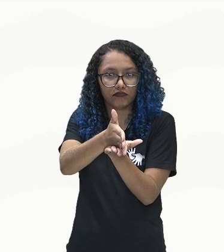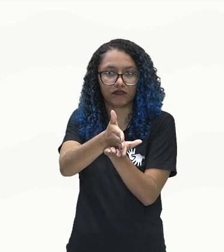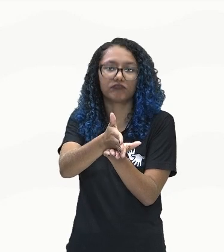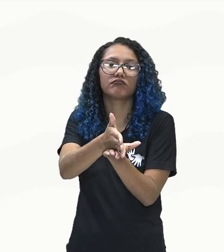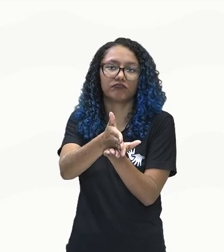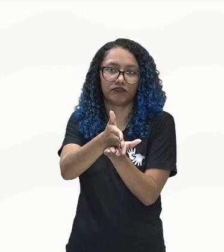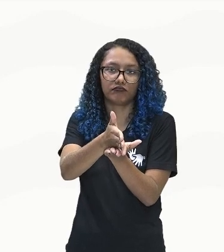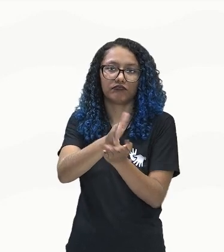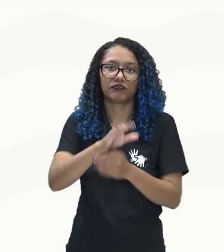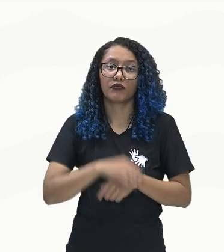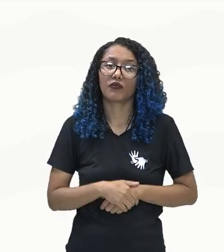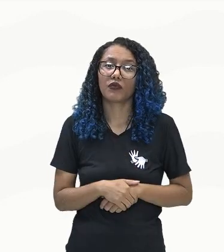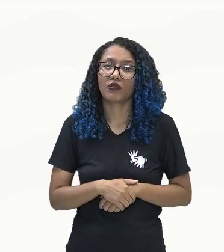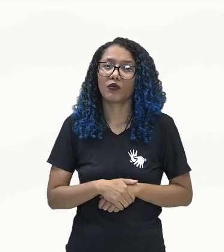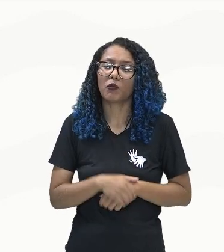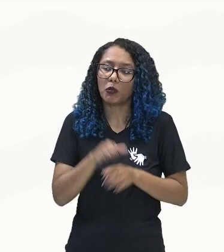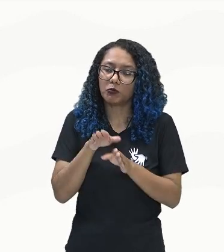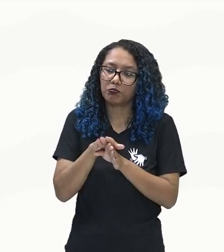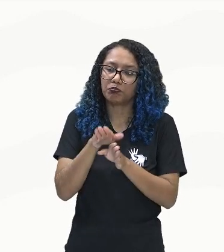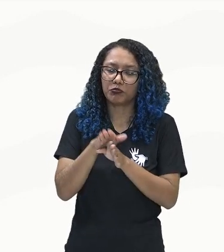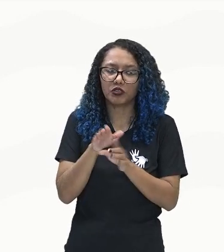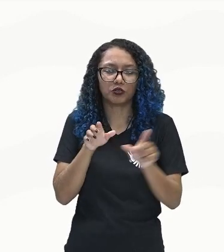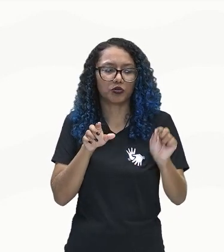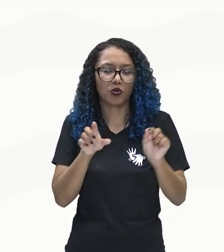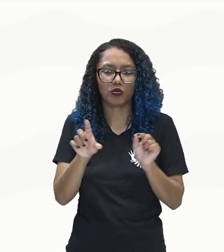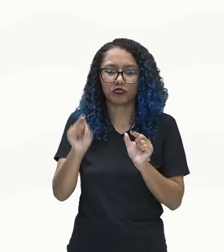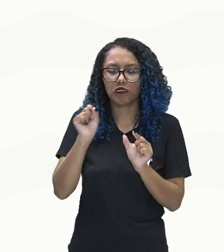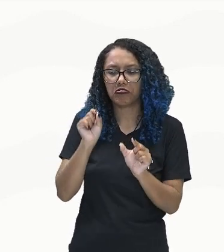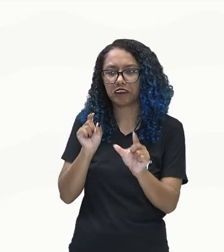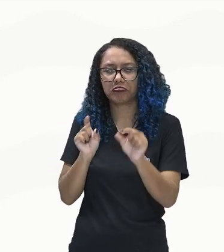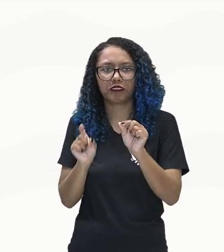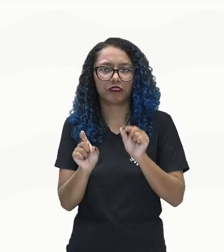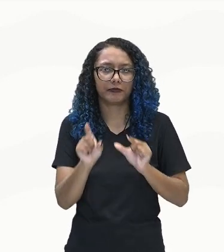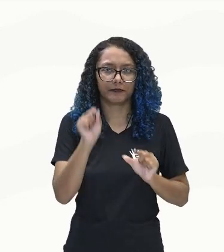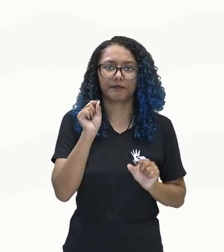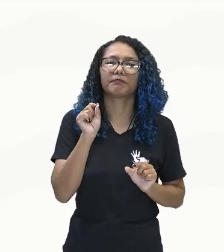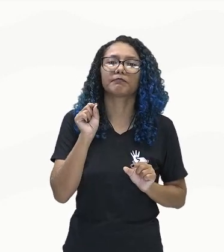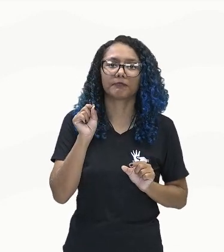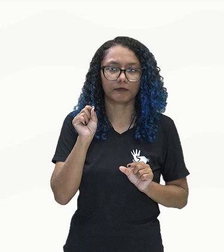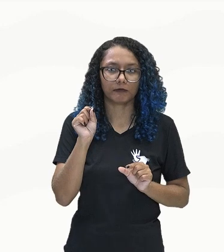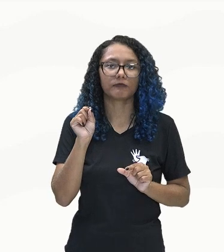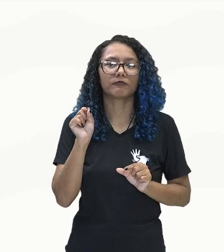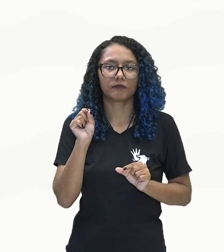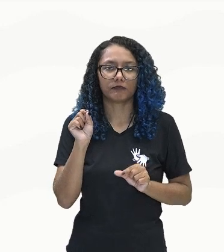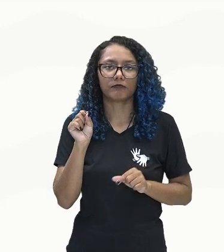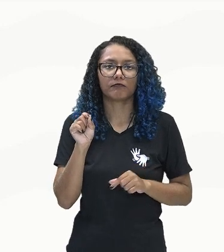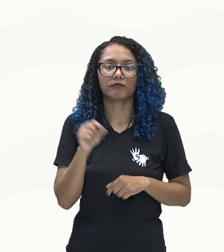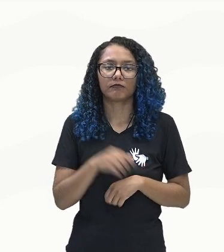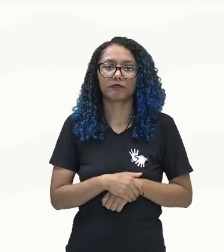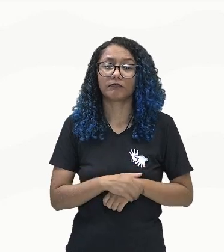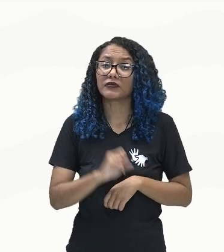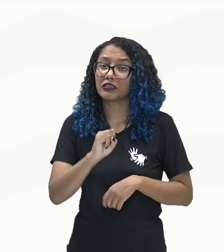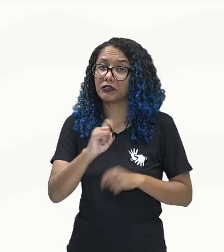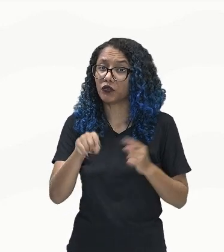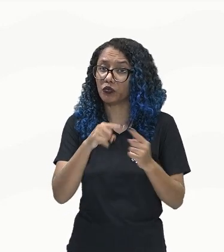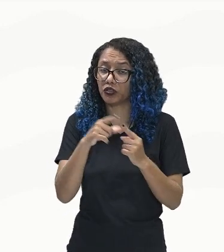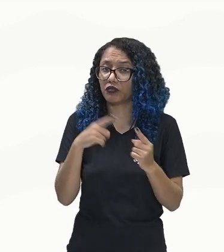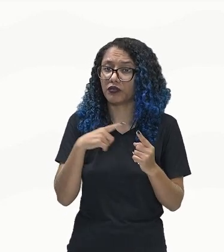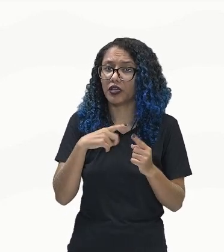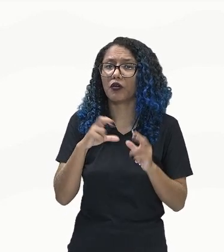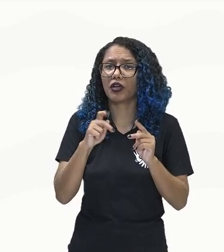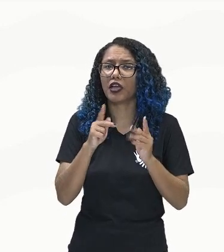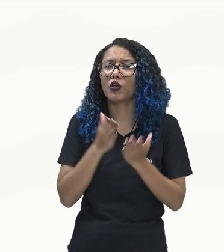guia você entre um caminho e outro. Então é a partir desse propósito é que você, por exemplo, vai começar a